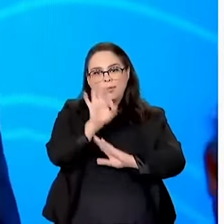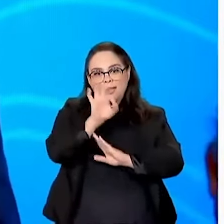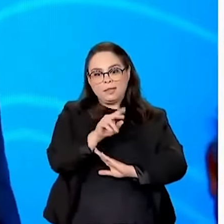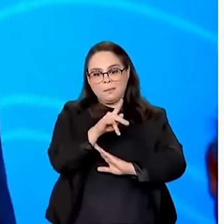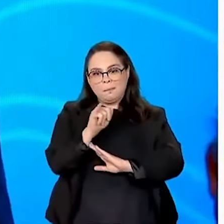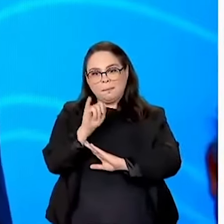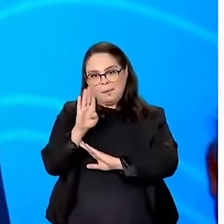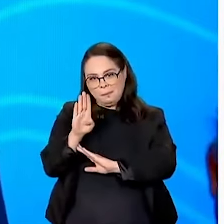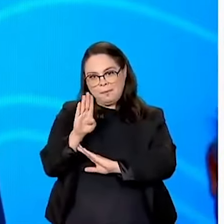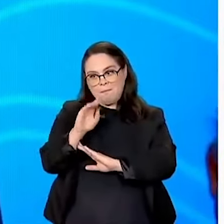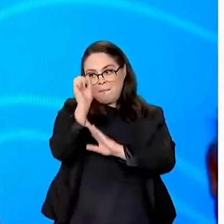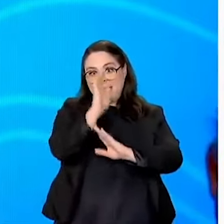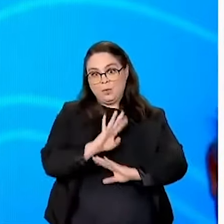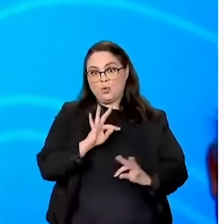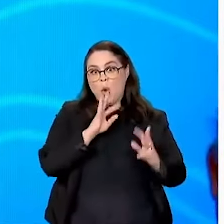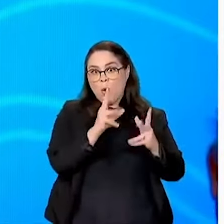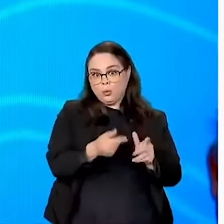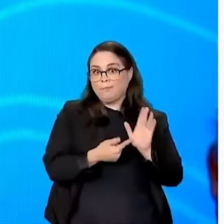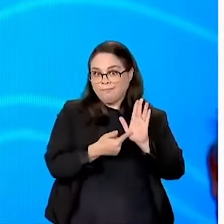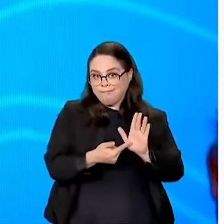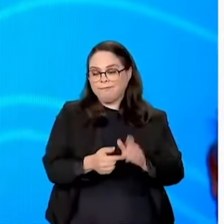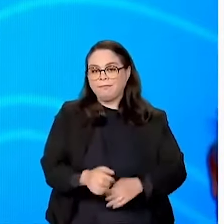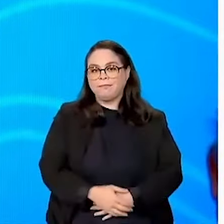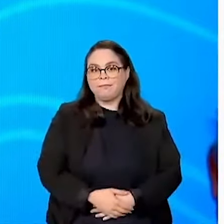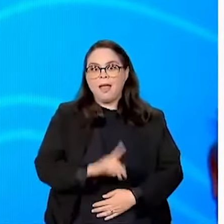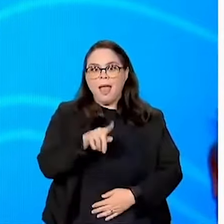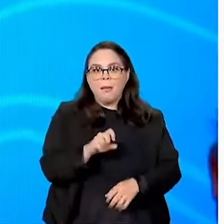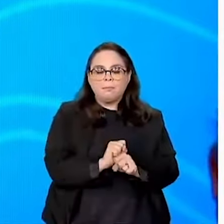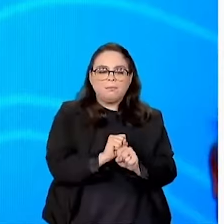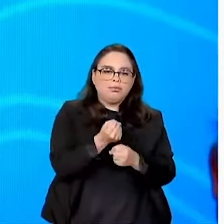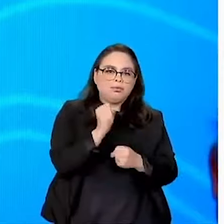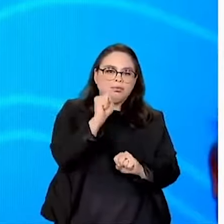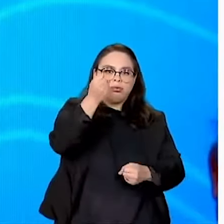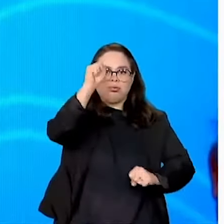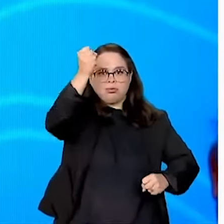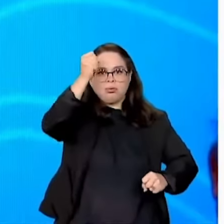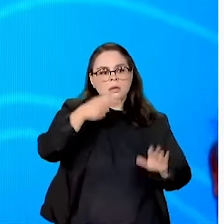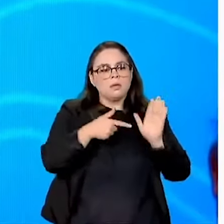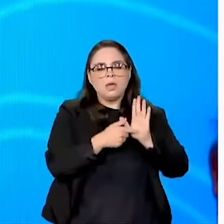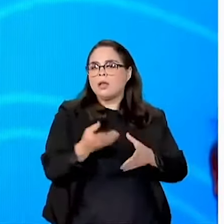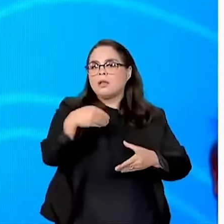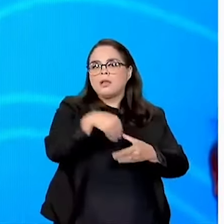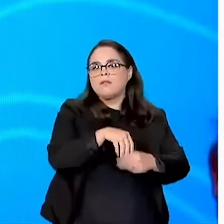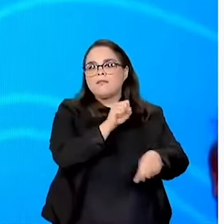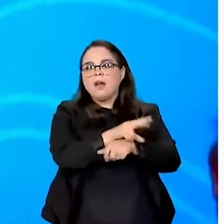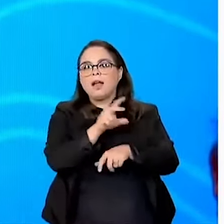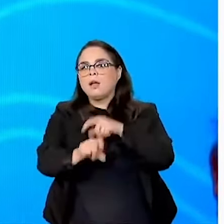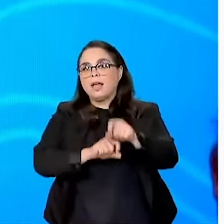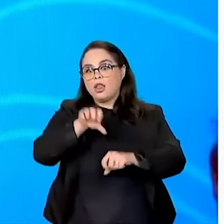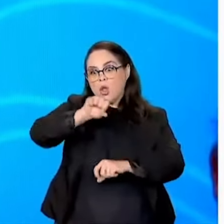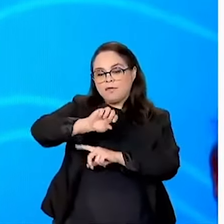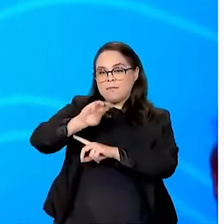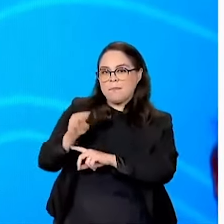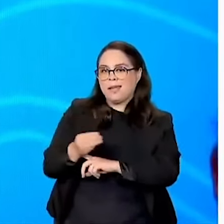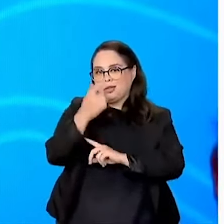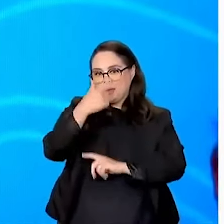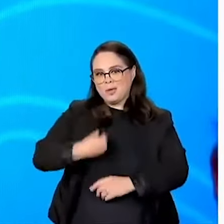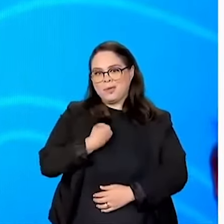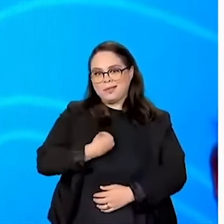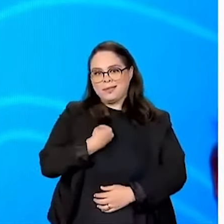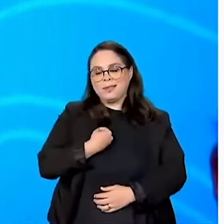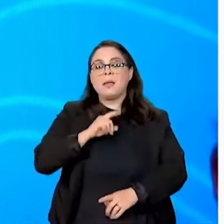PIB brasileiro. É um gigante que emprega diretamente 9 milhões de pessoas, gera